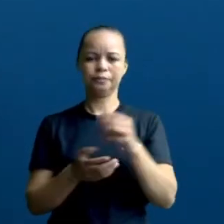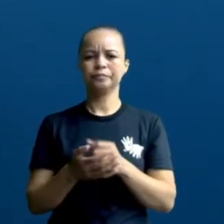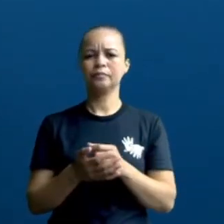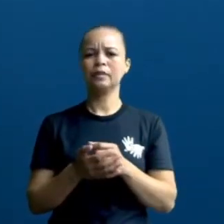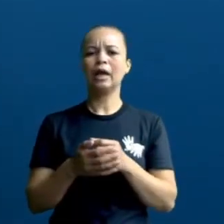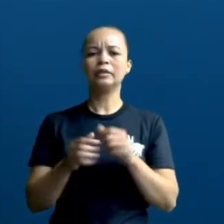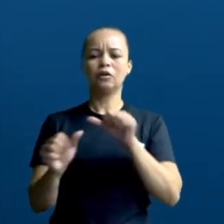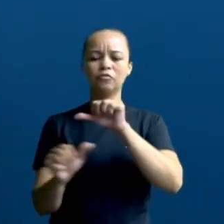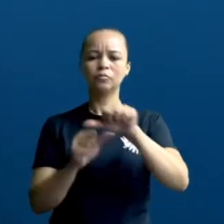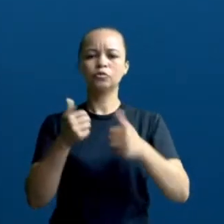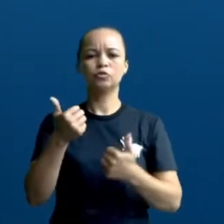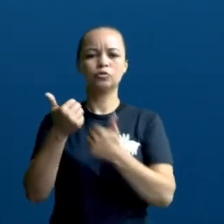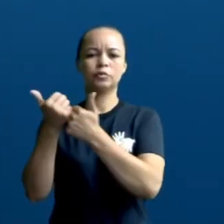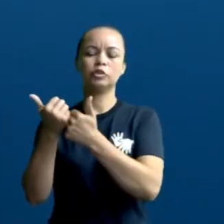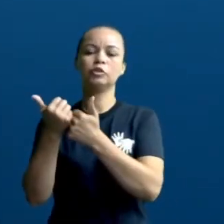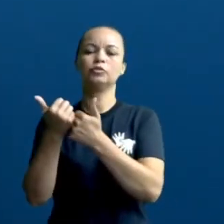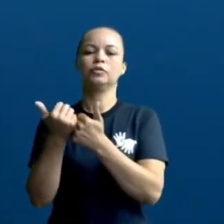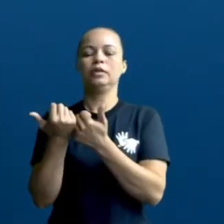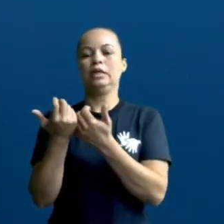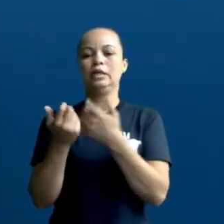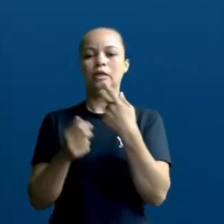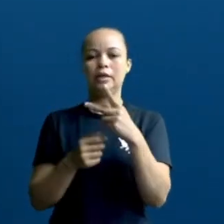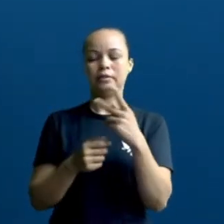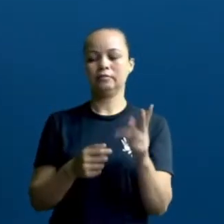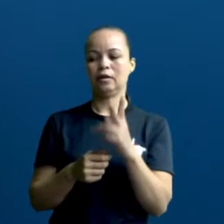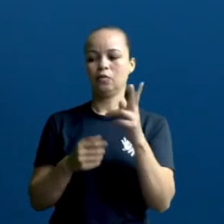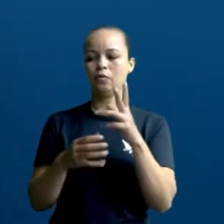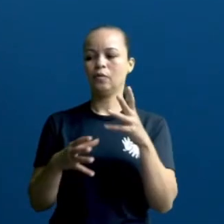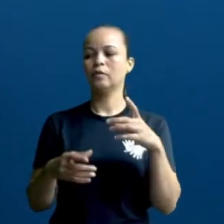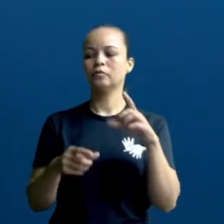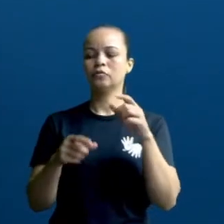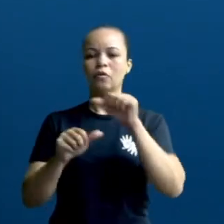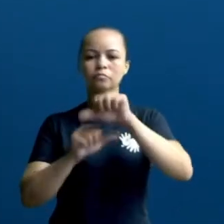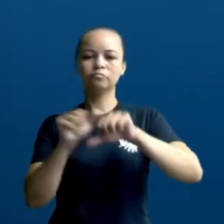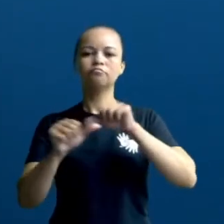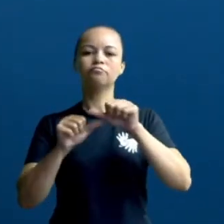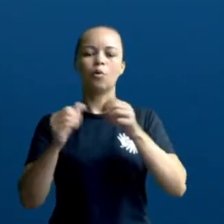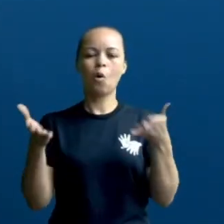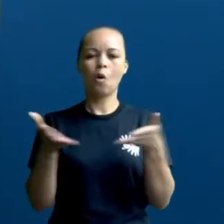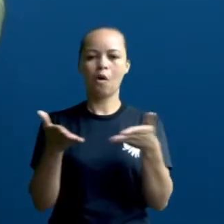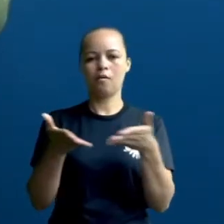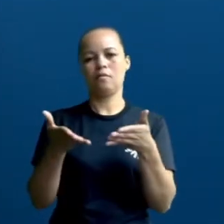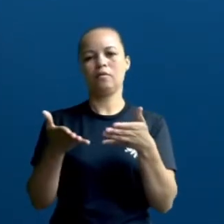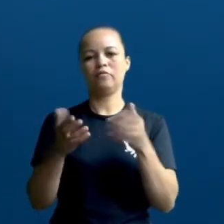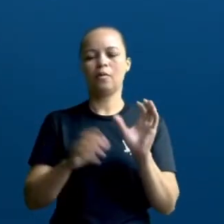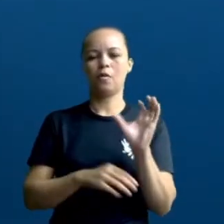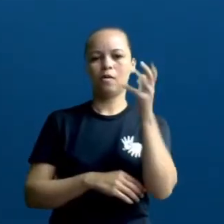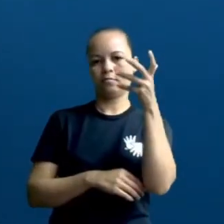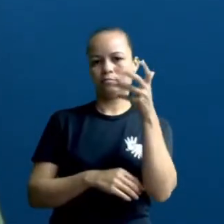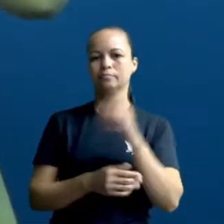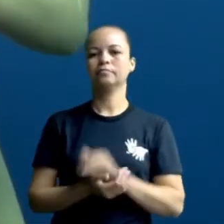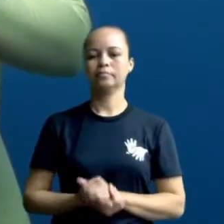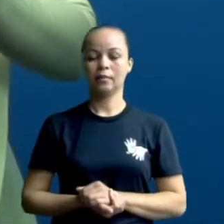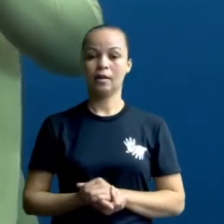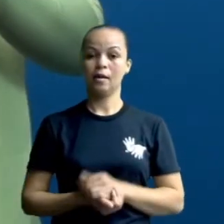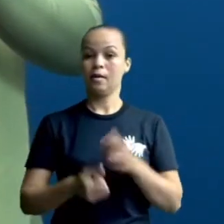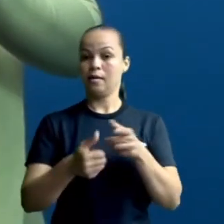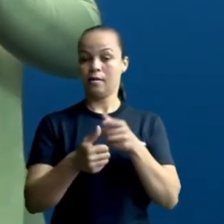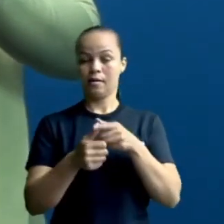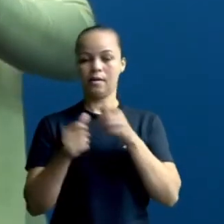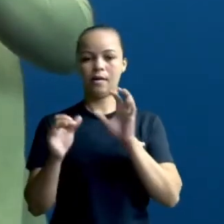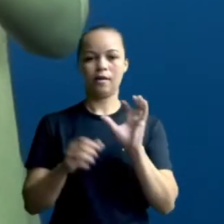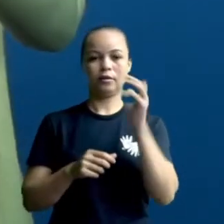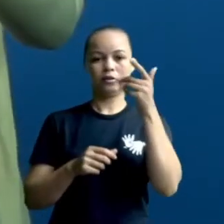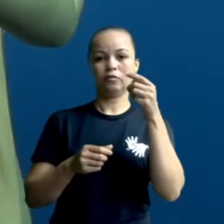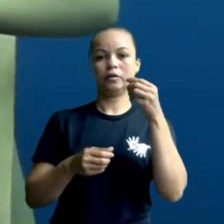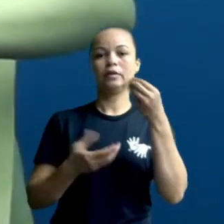Substituindo, nós temos aqui, ó, o nosso cálculo e agora vamos resolver. Lembrando, primeiro resolvemos o que tem